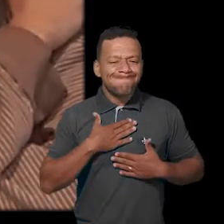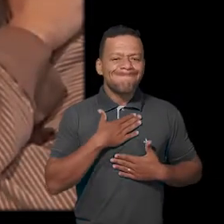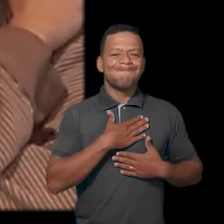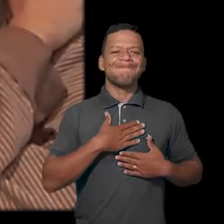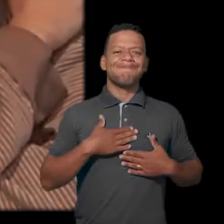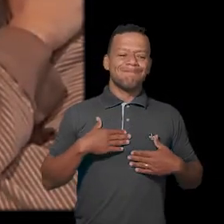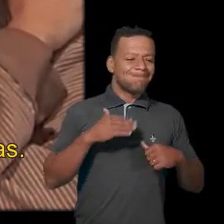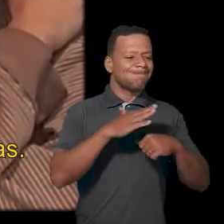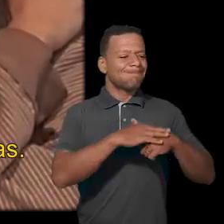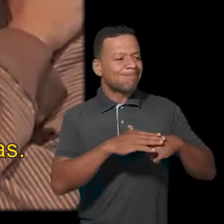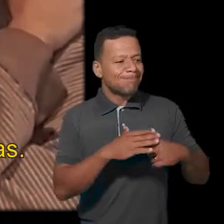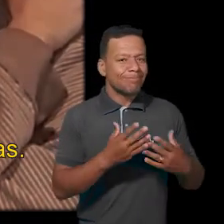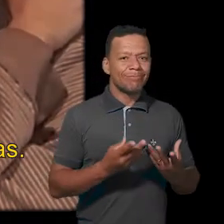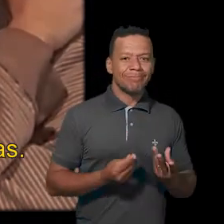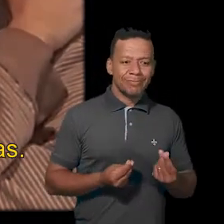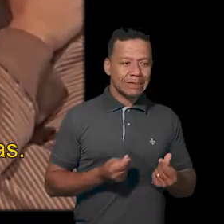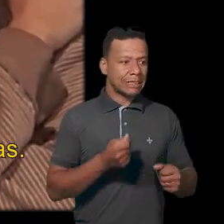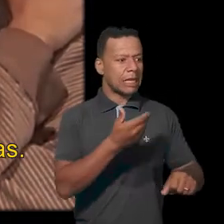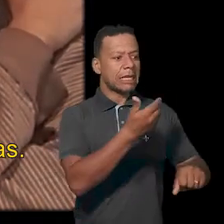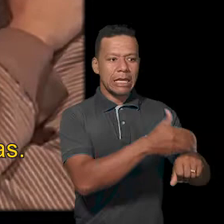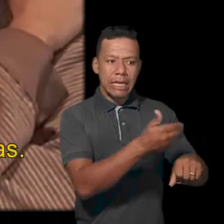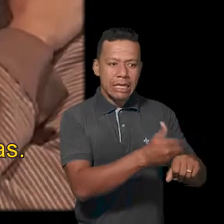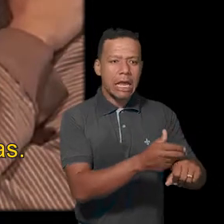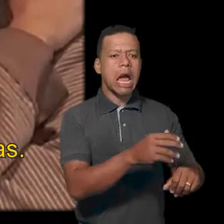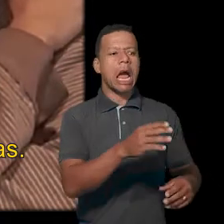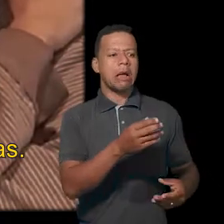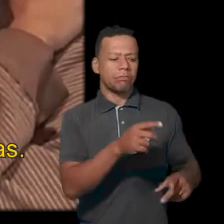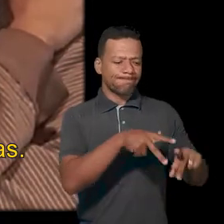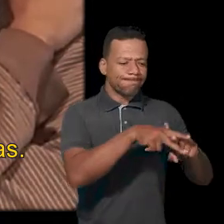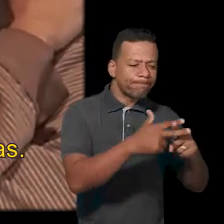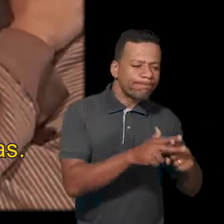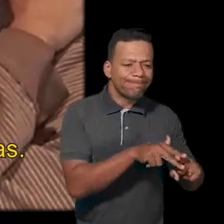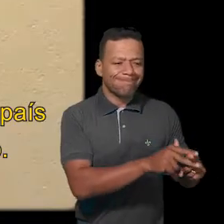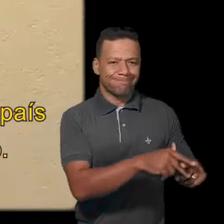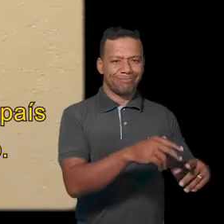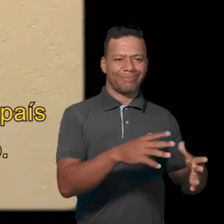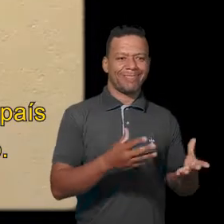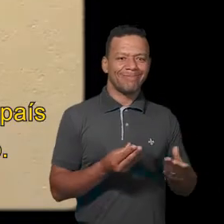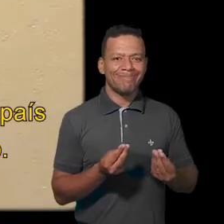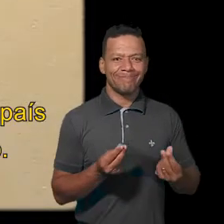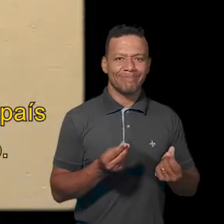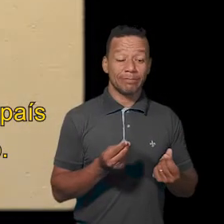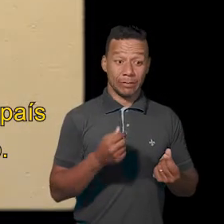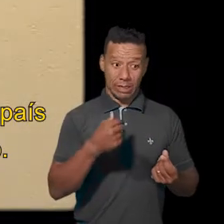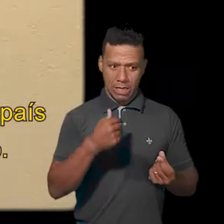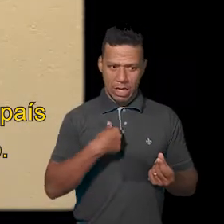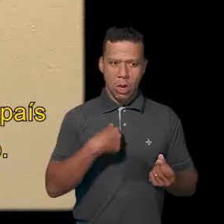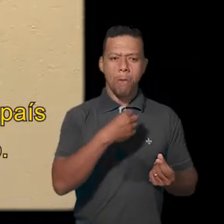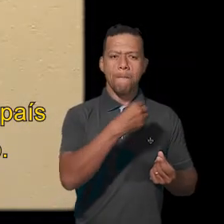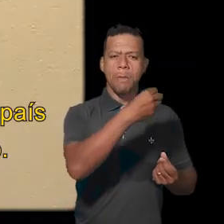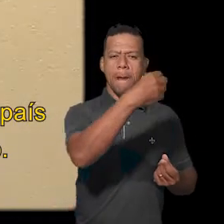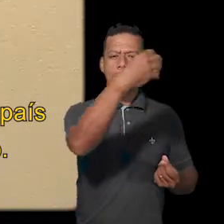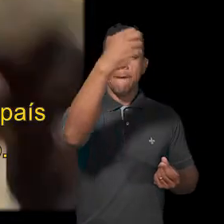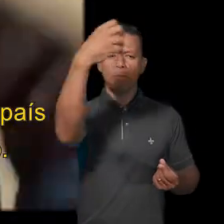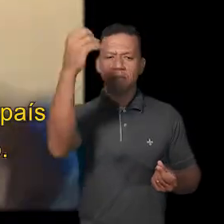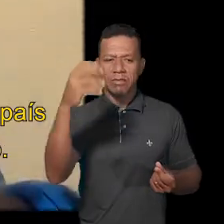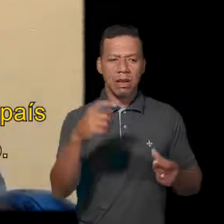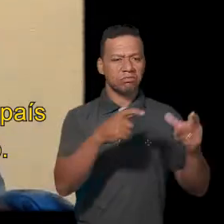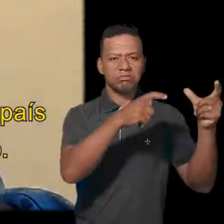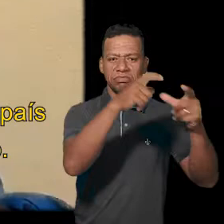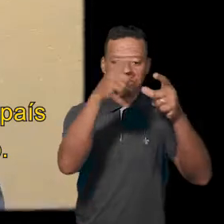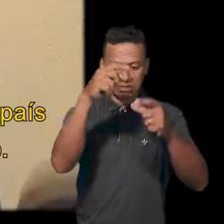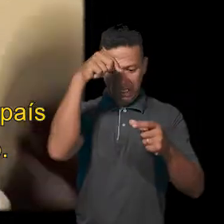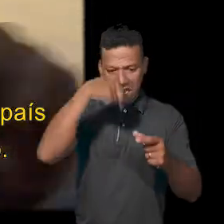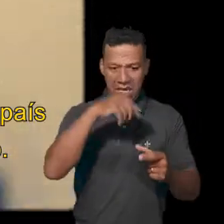para treinar, aprimorar os números, os espetáculos, as coisas. Em todos os lugares que eu vou, sendo dentro